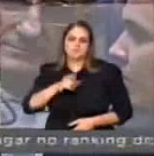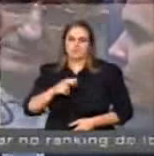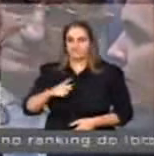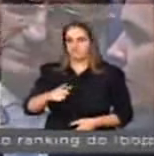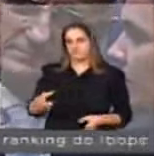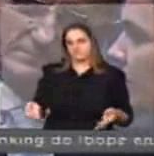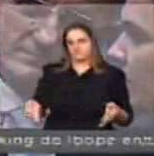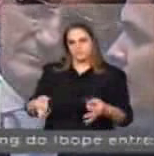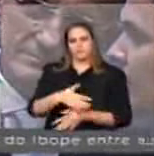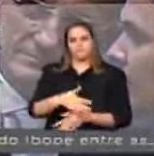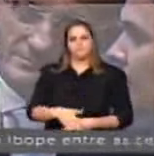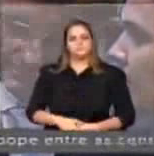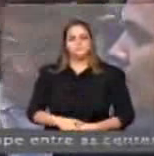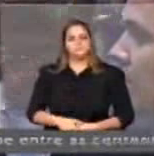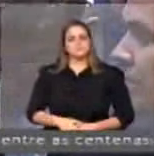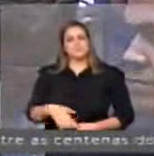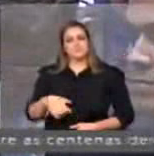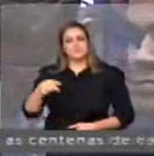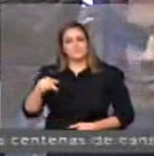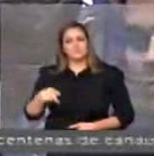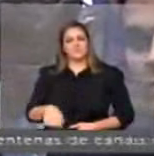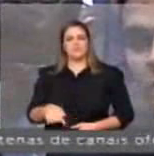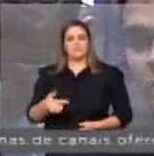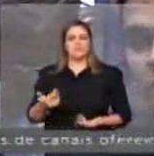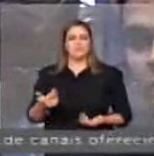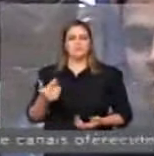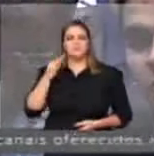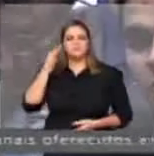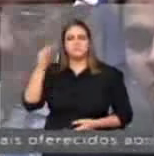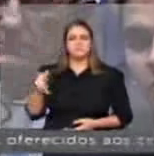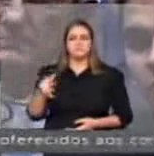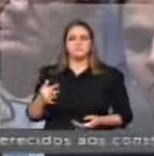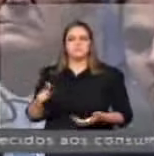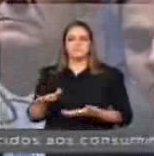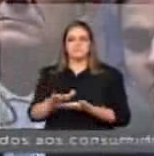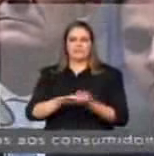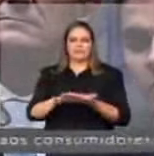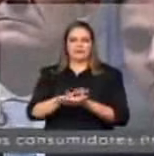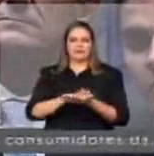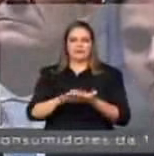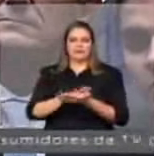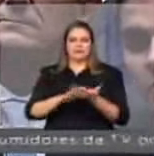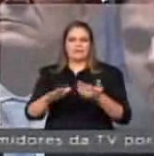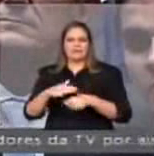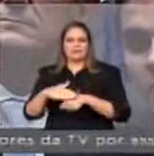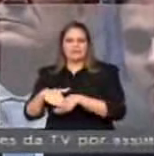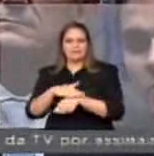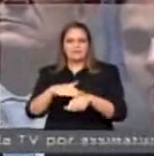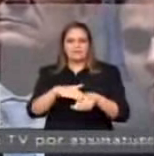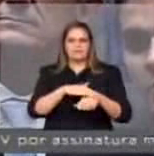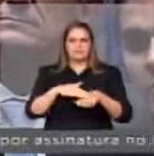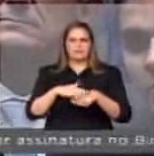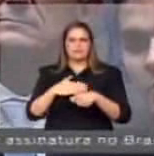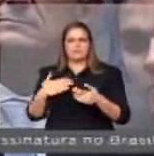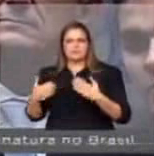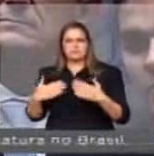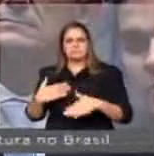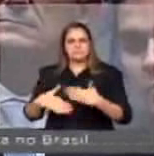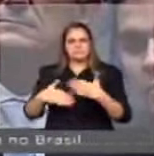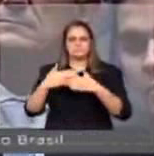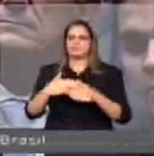vá permitir que a casa não tenha diálogo para encontrar um caminho para o desenvolvimento do